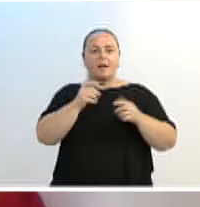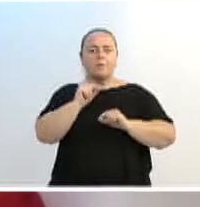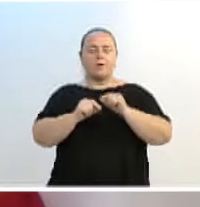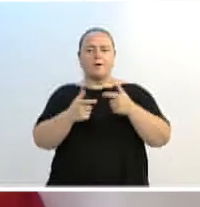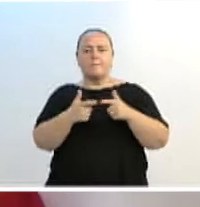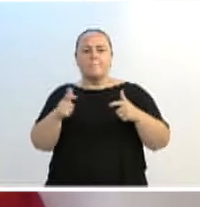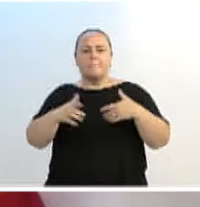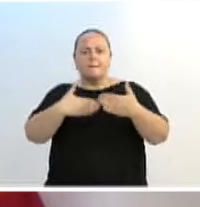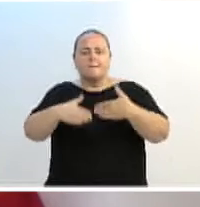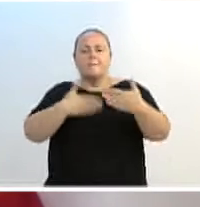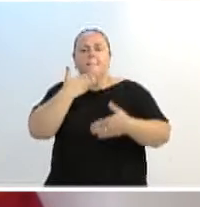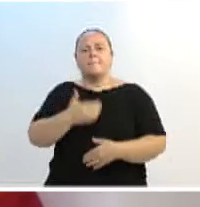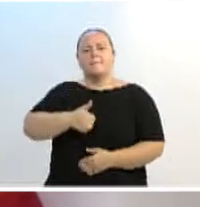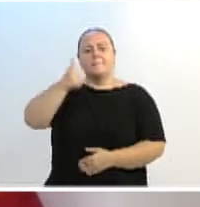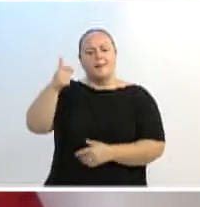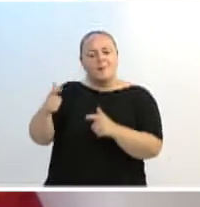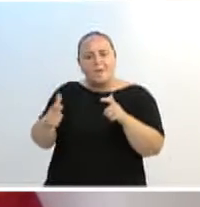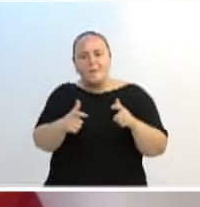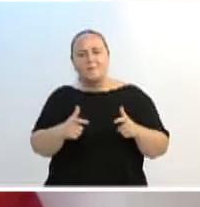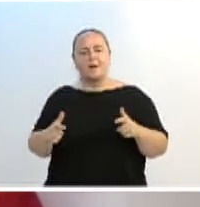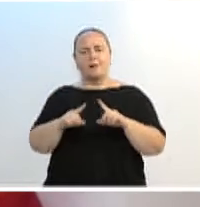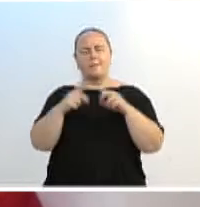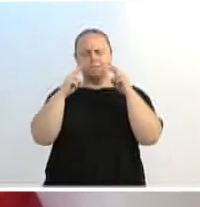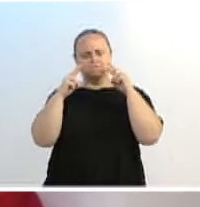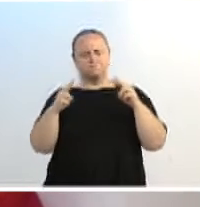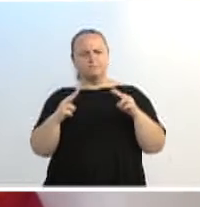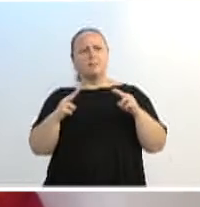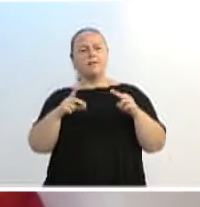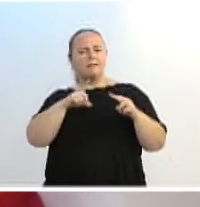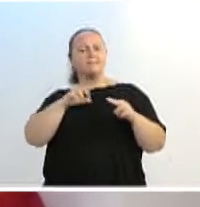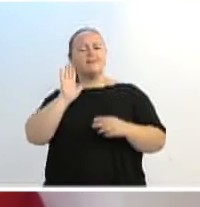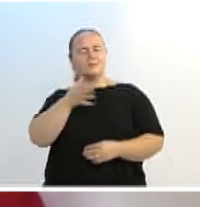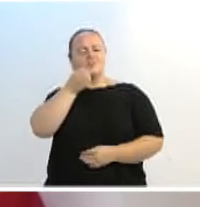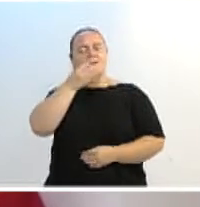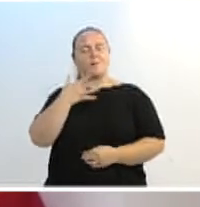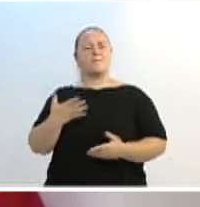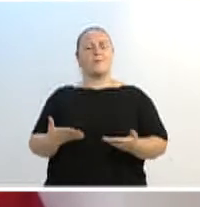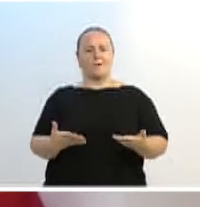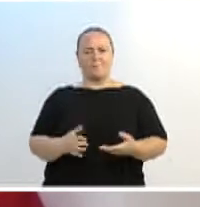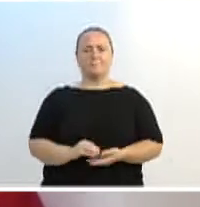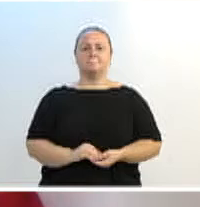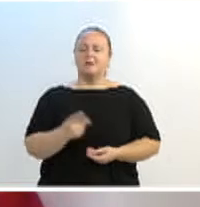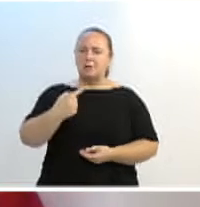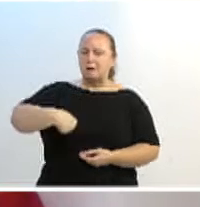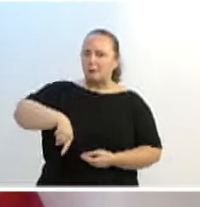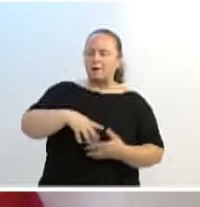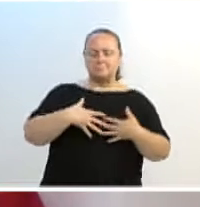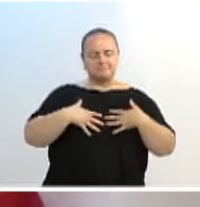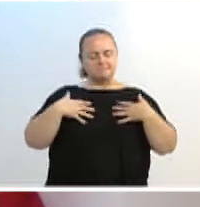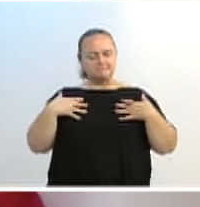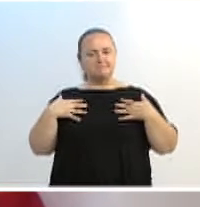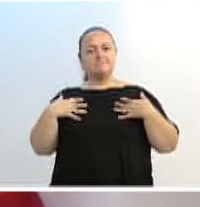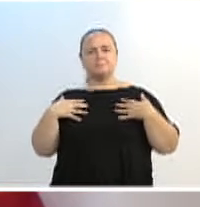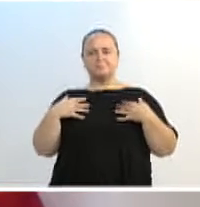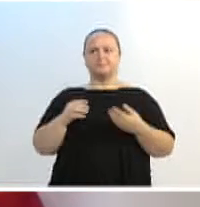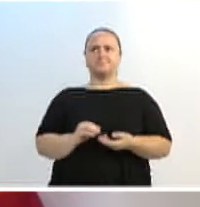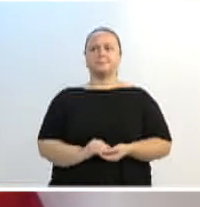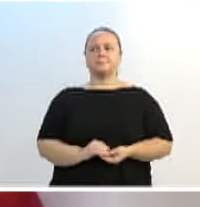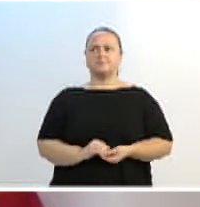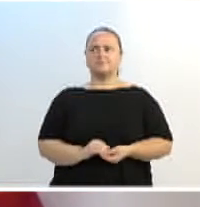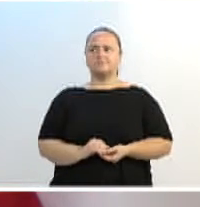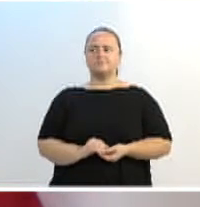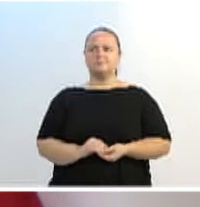melhor cidade para se viver. Mas a gente tem que reconhecer as coisas boas que estão acontecendo e muito nos orgulhar. olhar. E vou permitir,